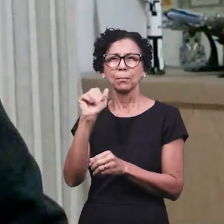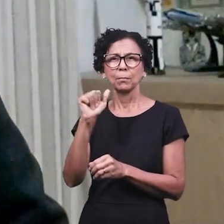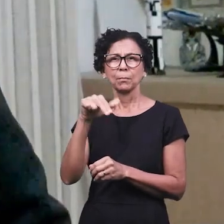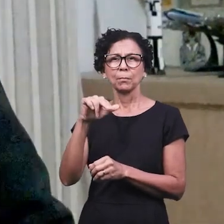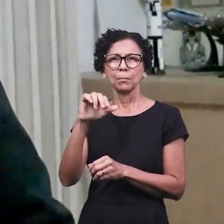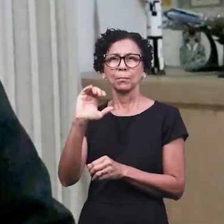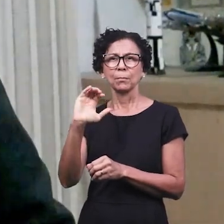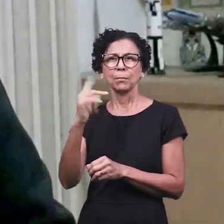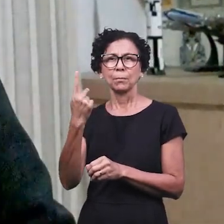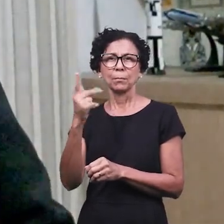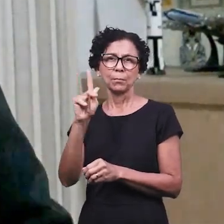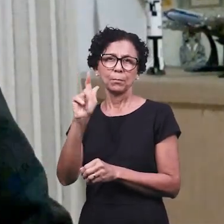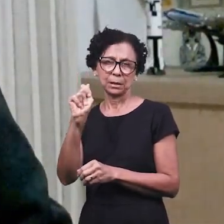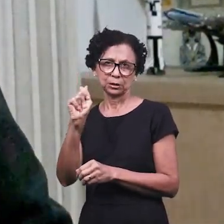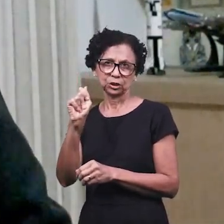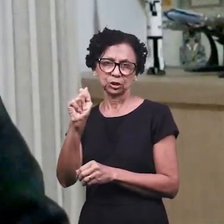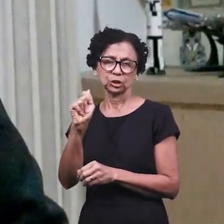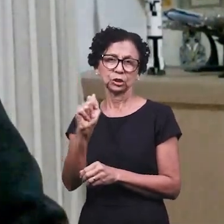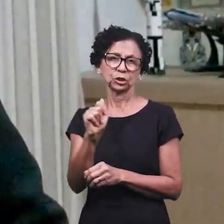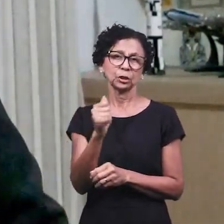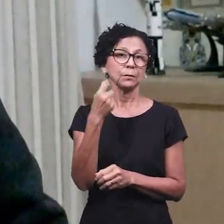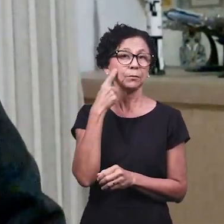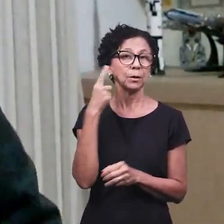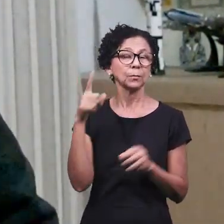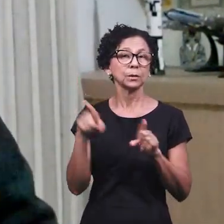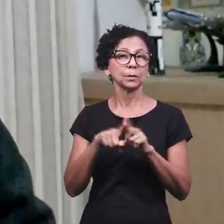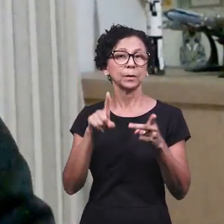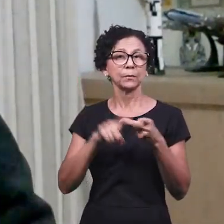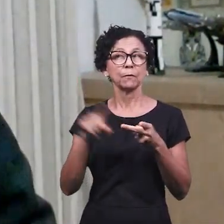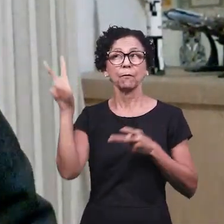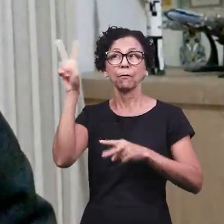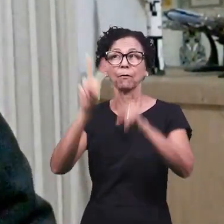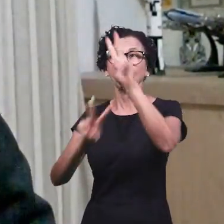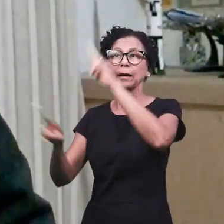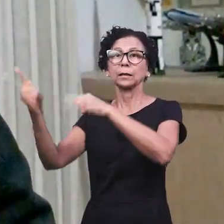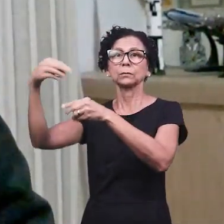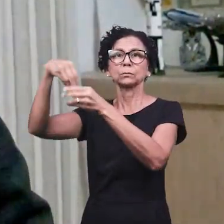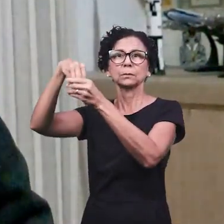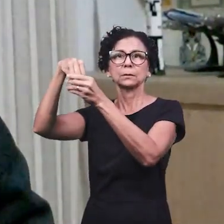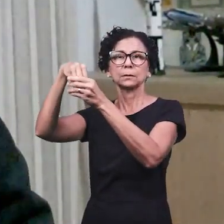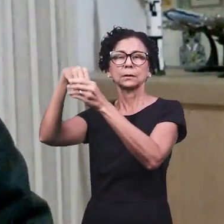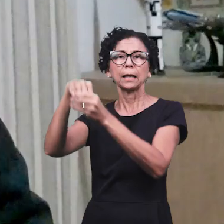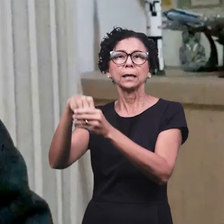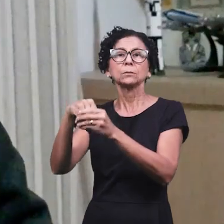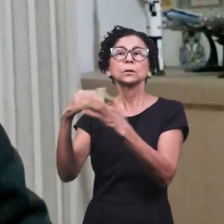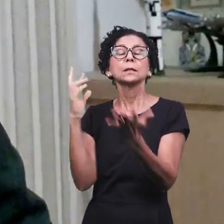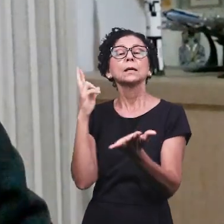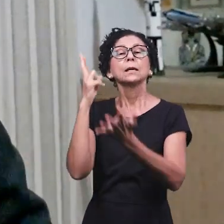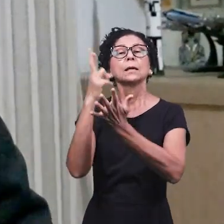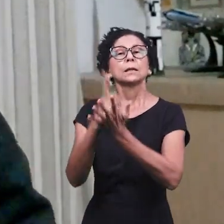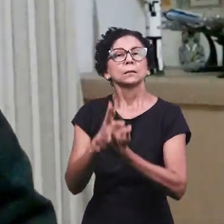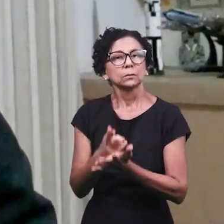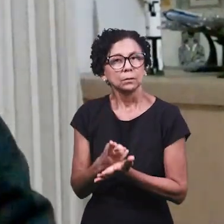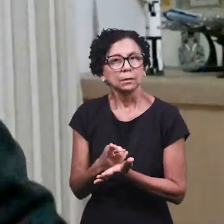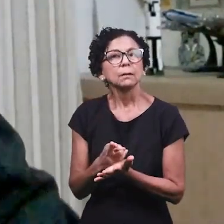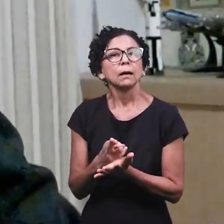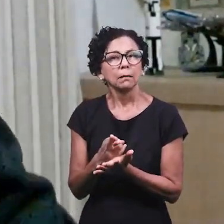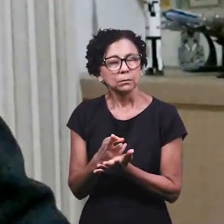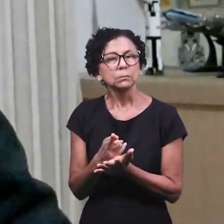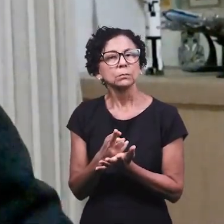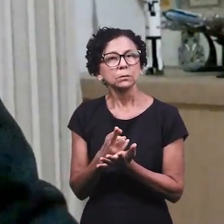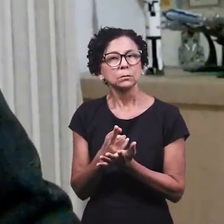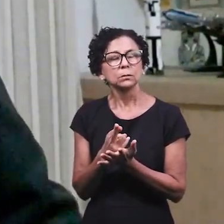Sol. Vamos falar a respeito dos ventos solares e alguns efeitos que os ventos solares